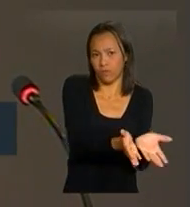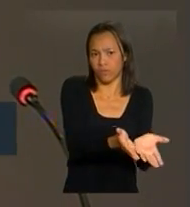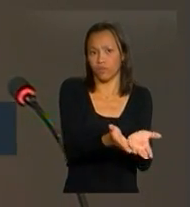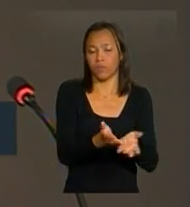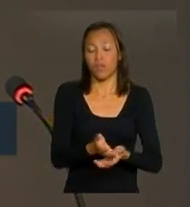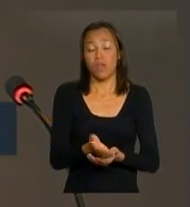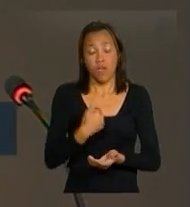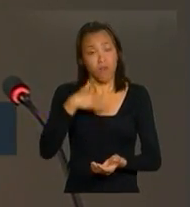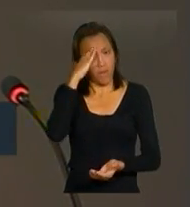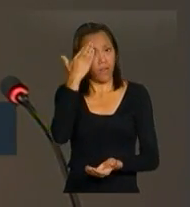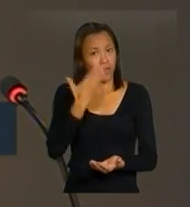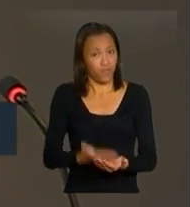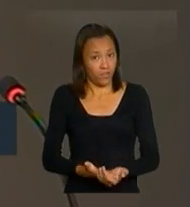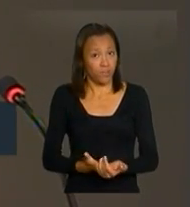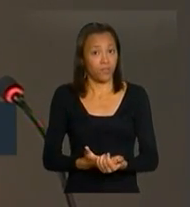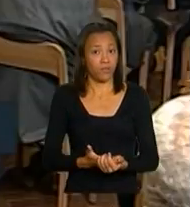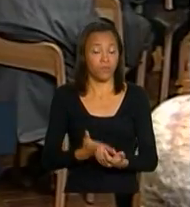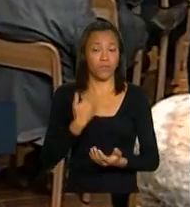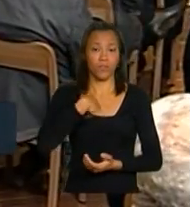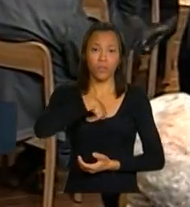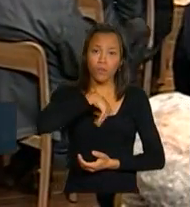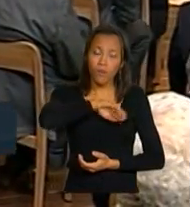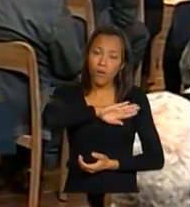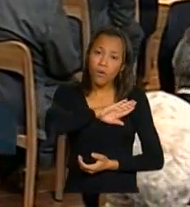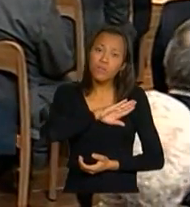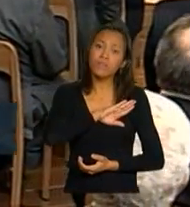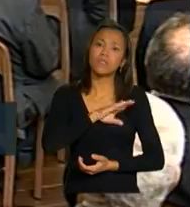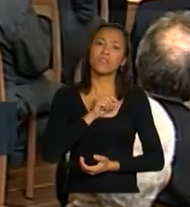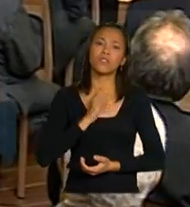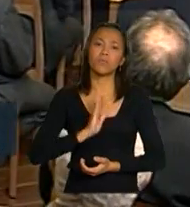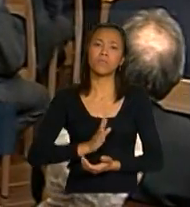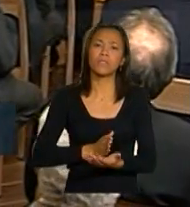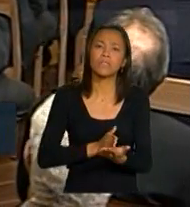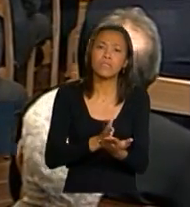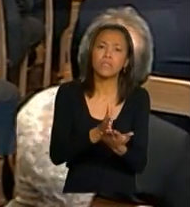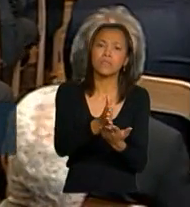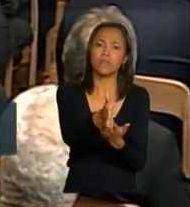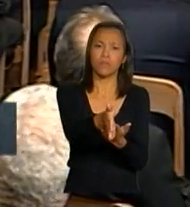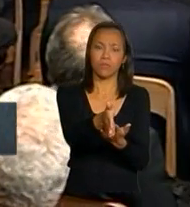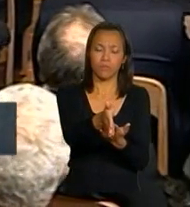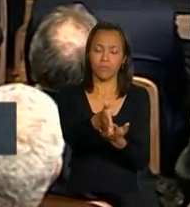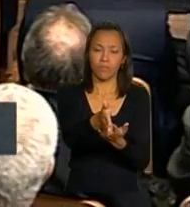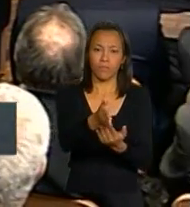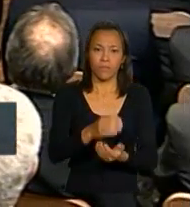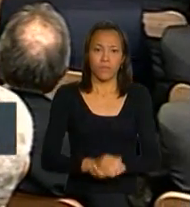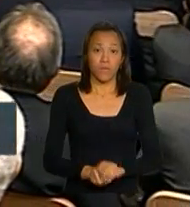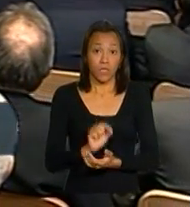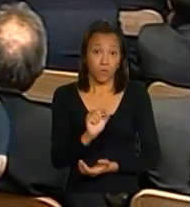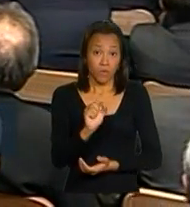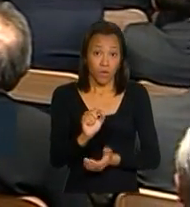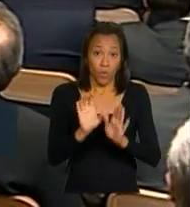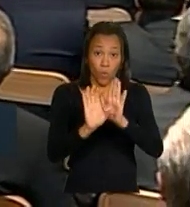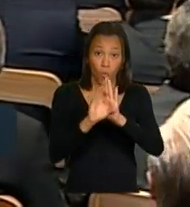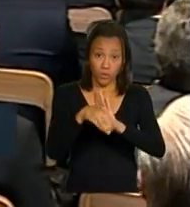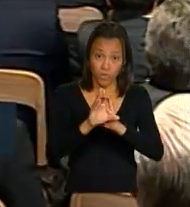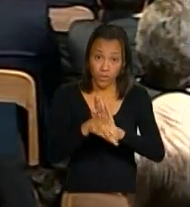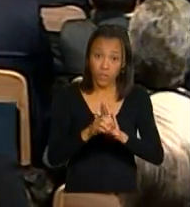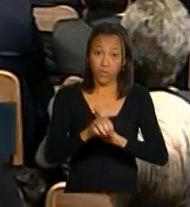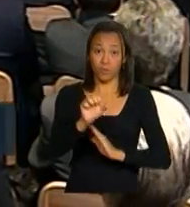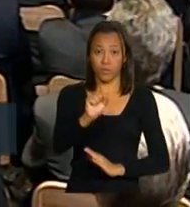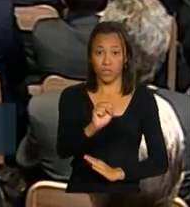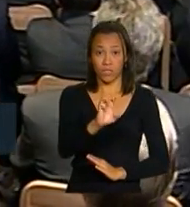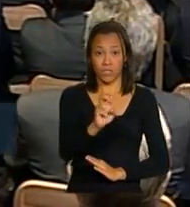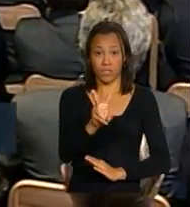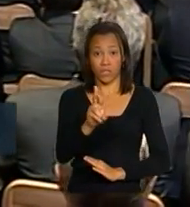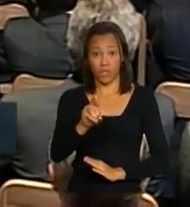acredito sinceramente que nós caminhamos para um mundo em que o conceito de serviço e o